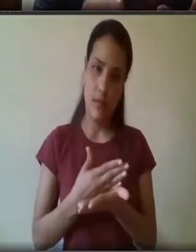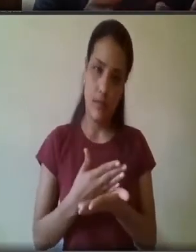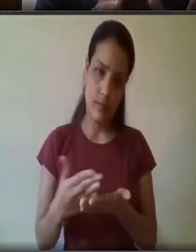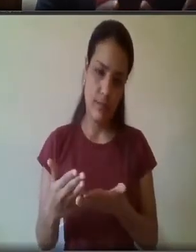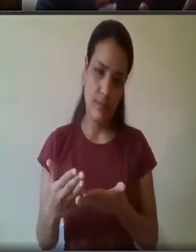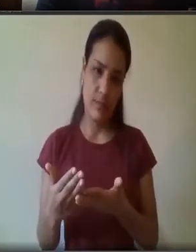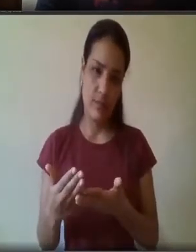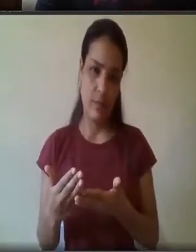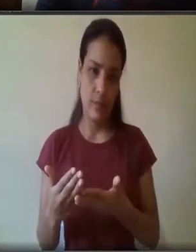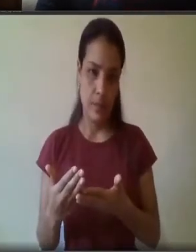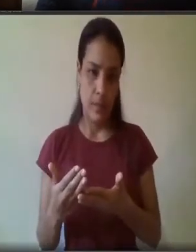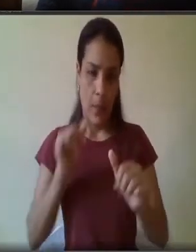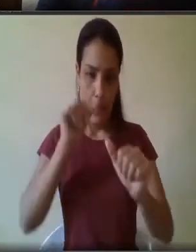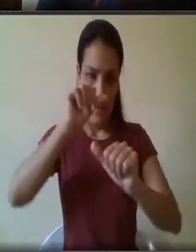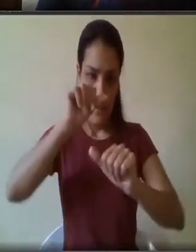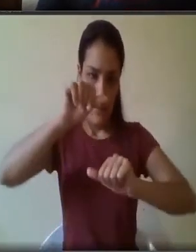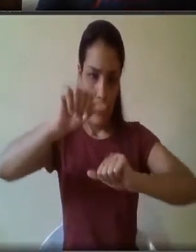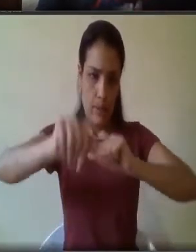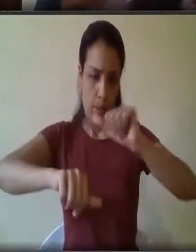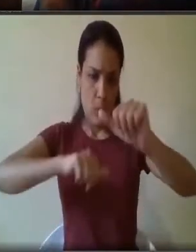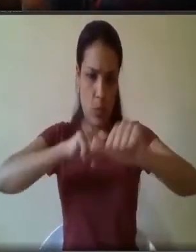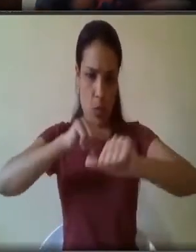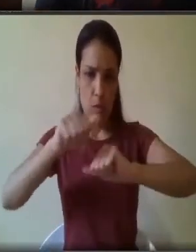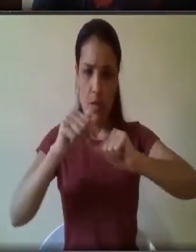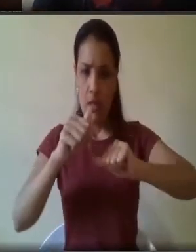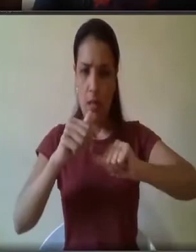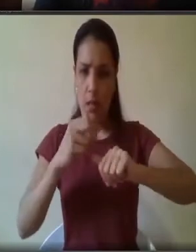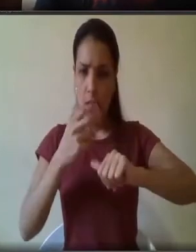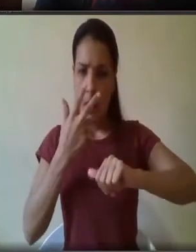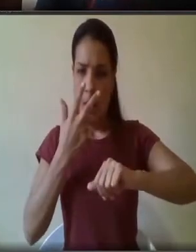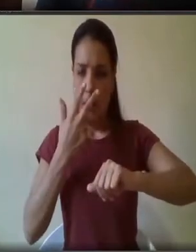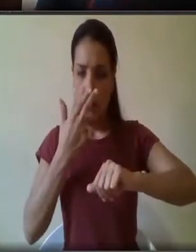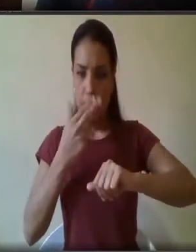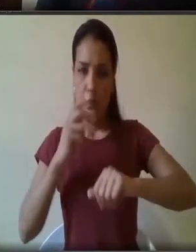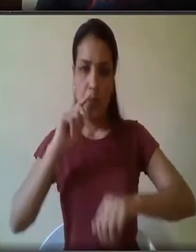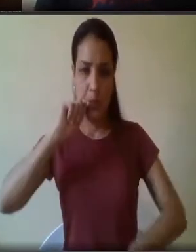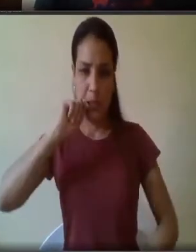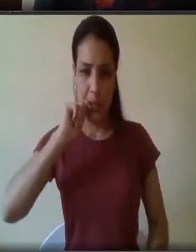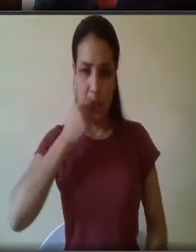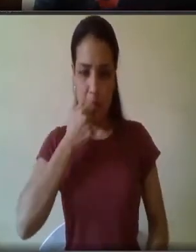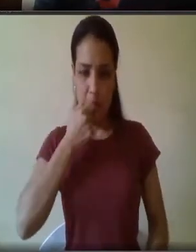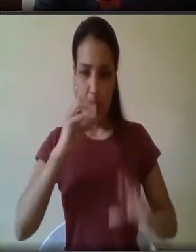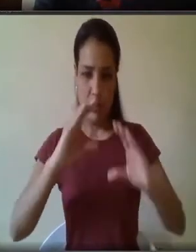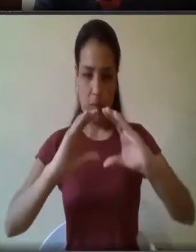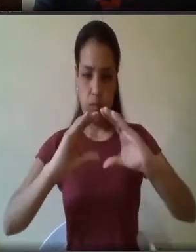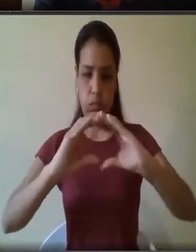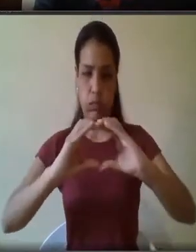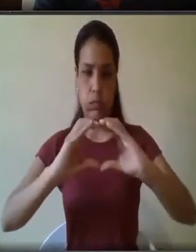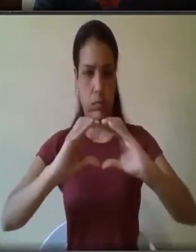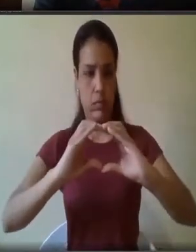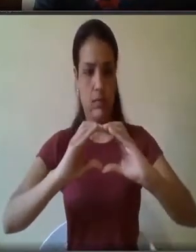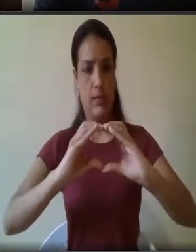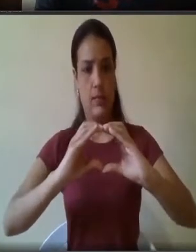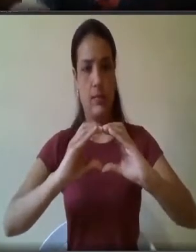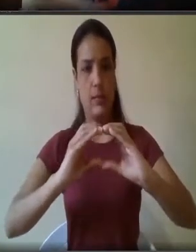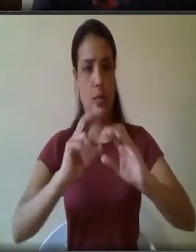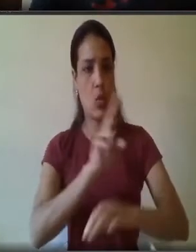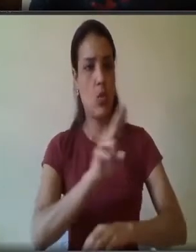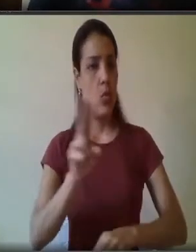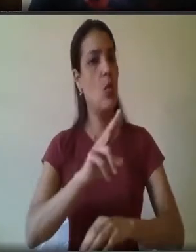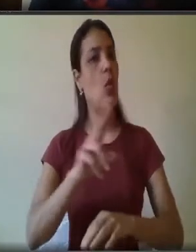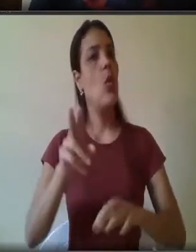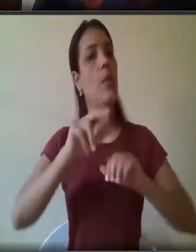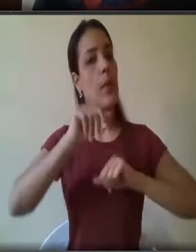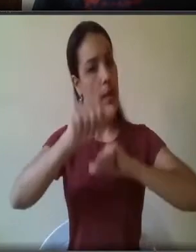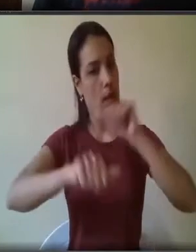tomar esse formato de pão francês, ele vira um Inselberg. Um Inselberg. Vai